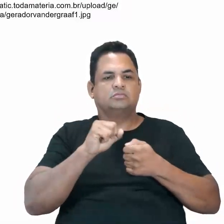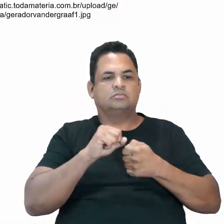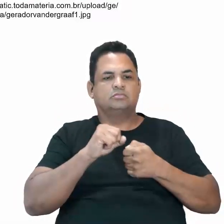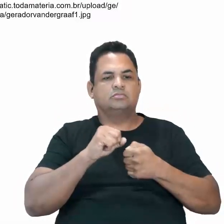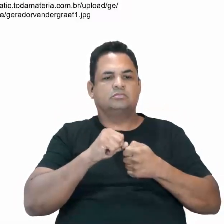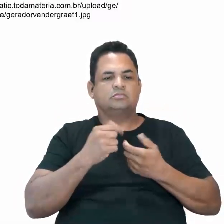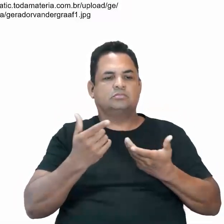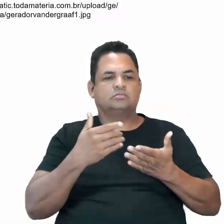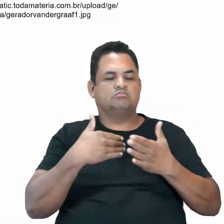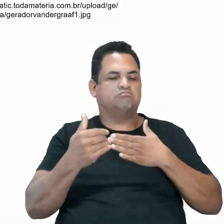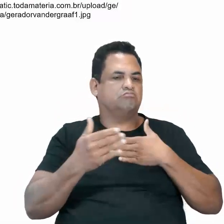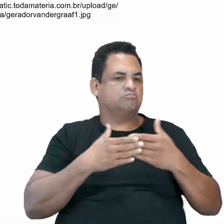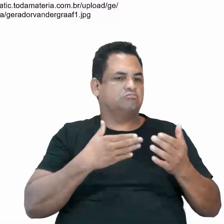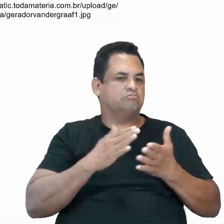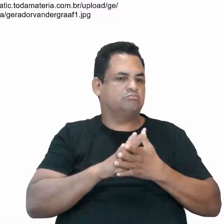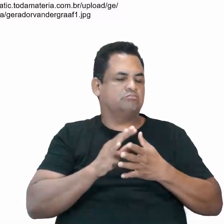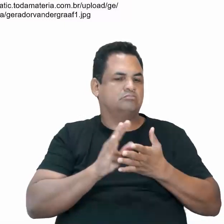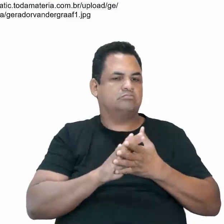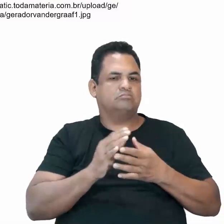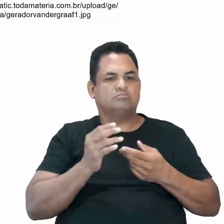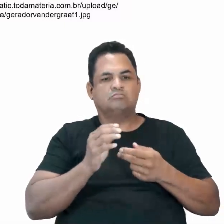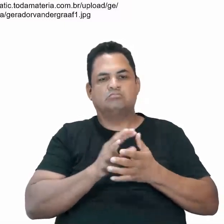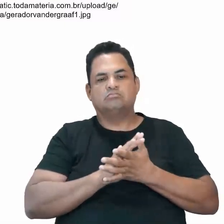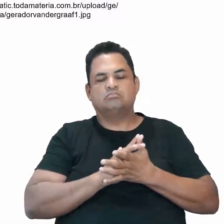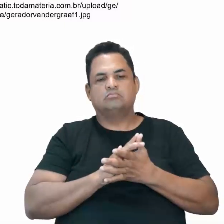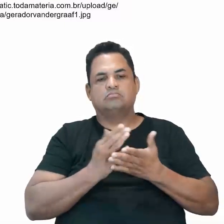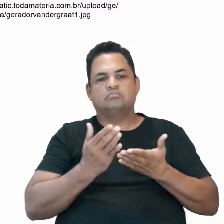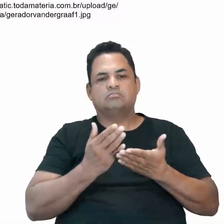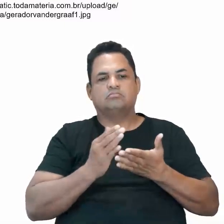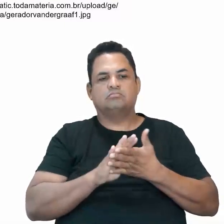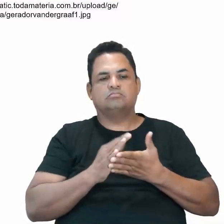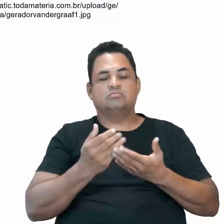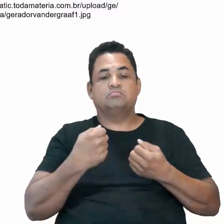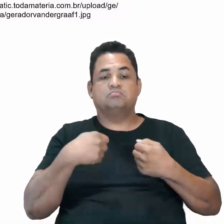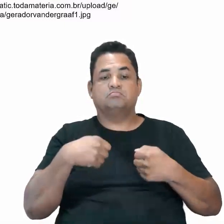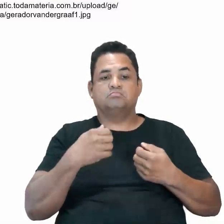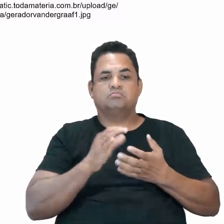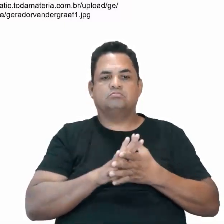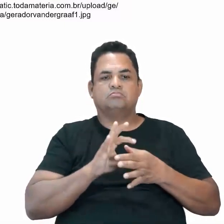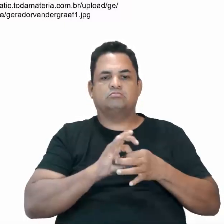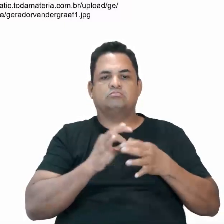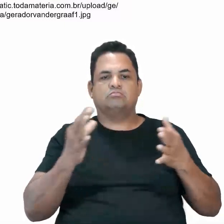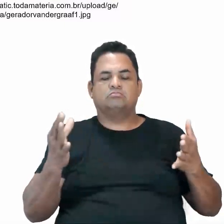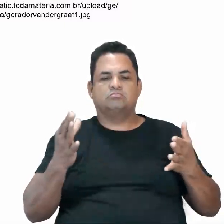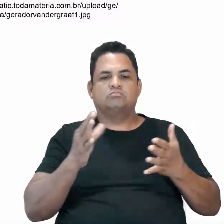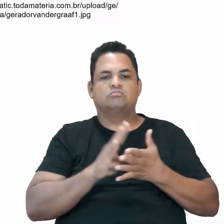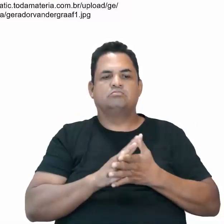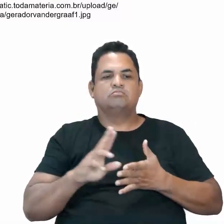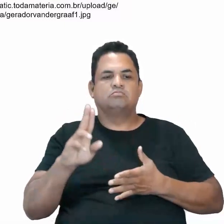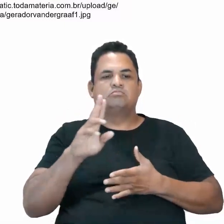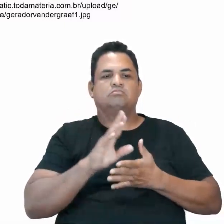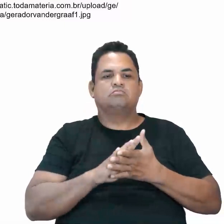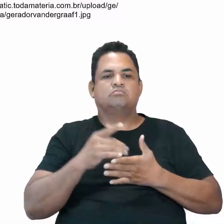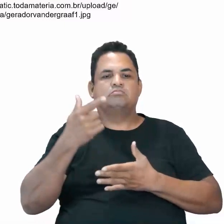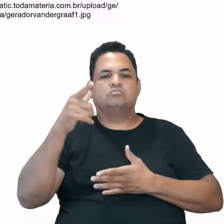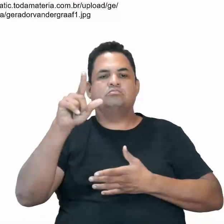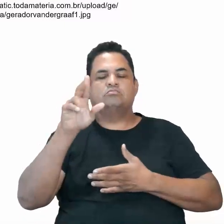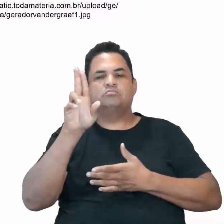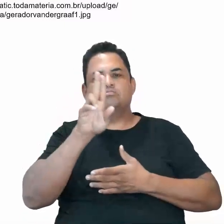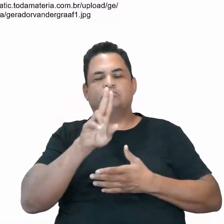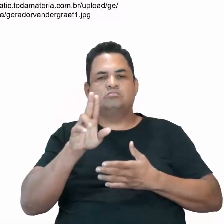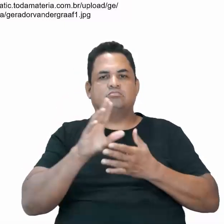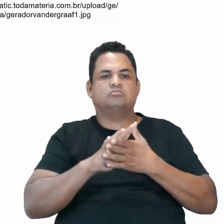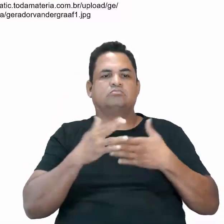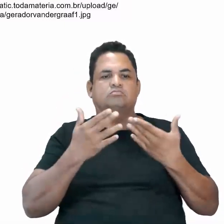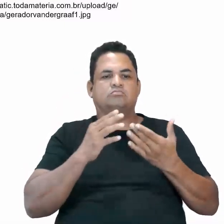forma e qualquer dimensão, desde que seja nível universitário. Porque você vai usar outros tipos de operações que não aprendeu